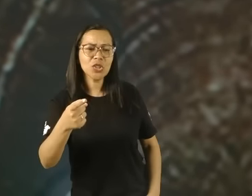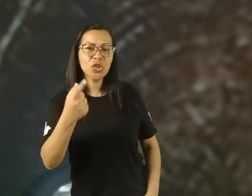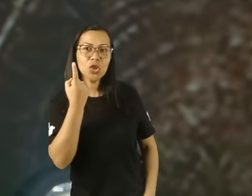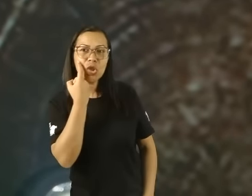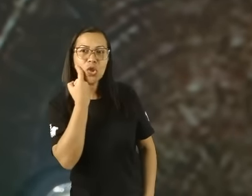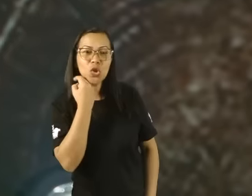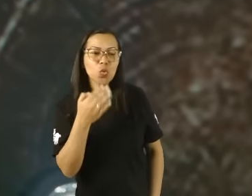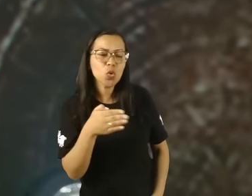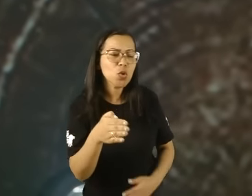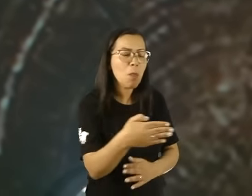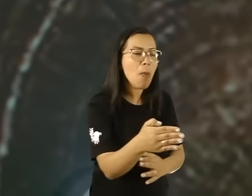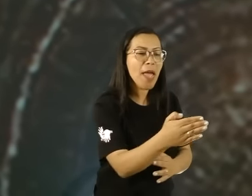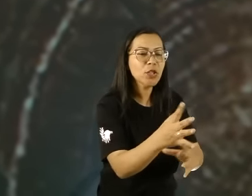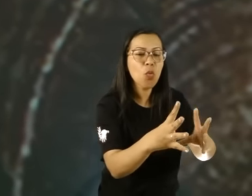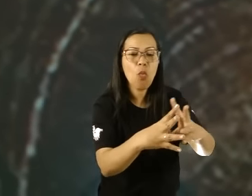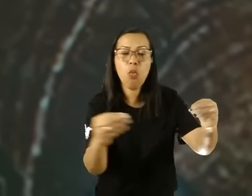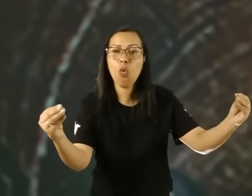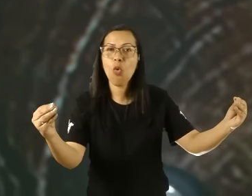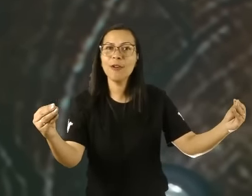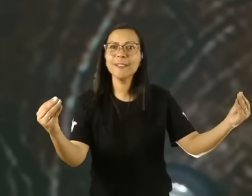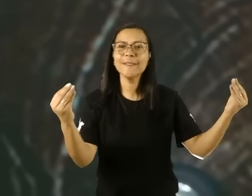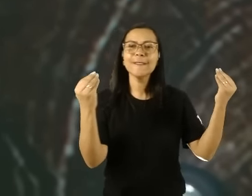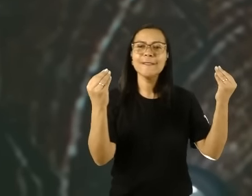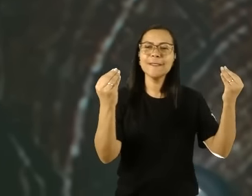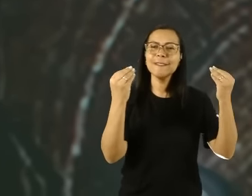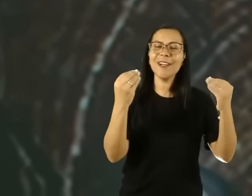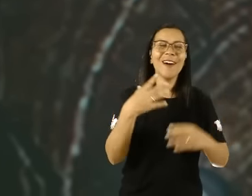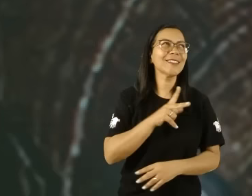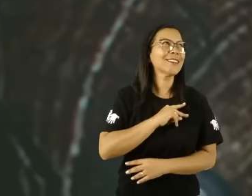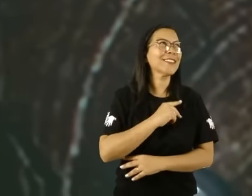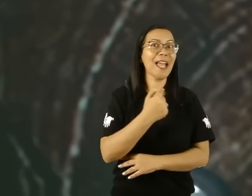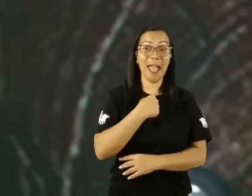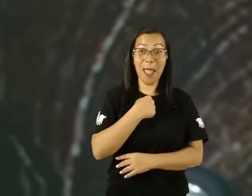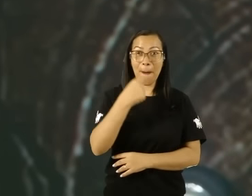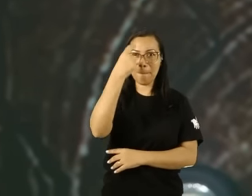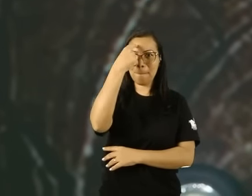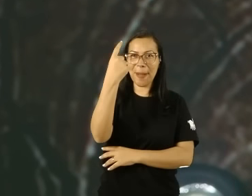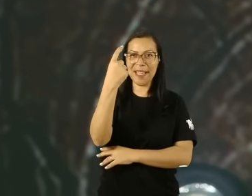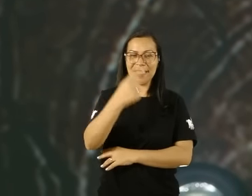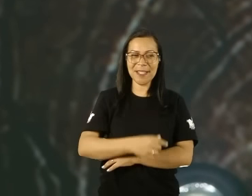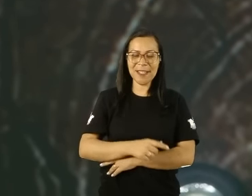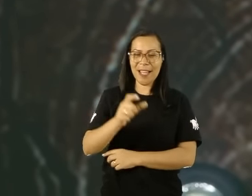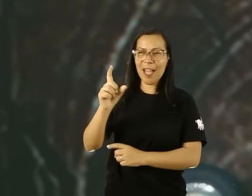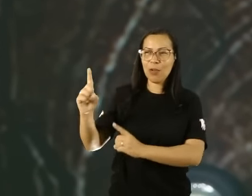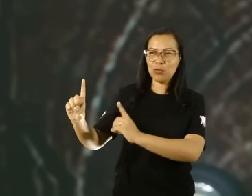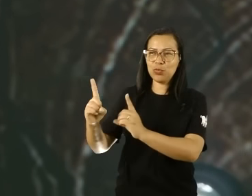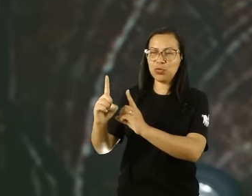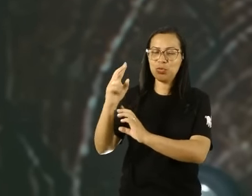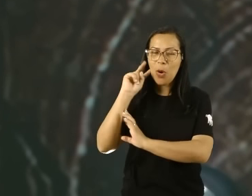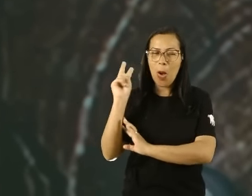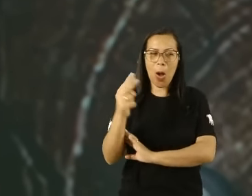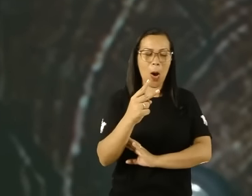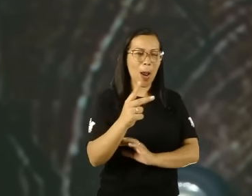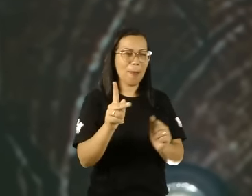Aí naquele momento eu fico pensando assim, o pessoal falando: eita, Pedro, você é burro mesmo, hein? Porque quando a gente